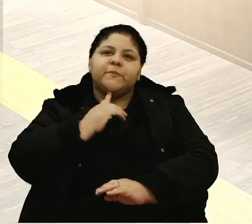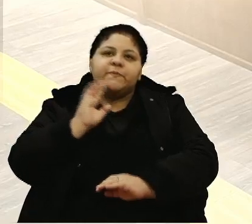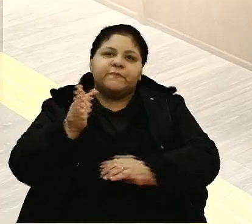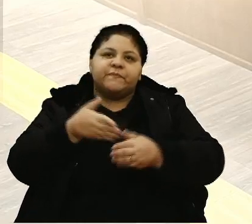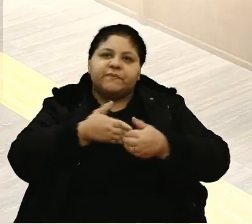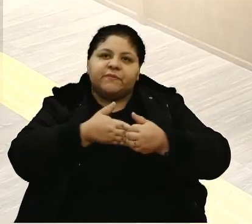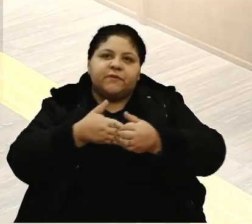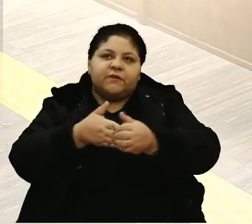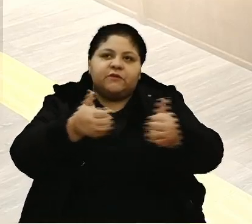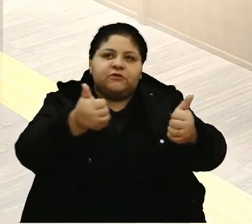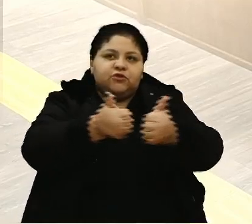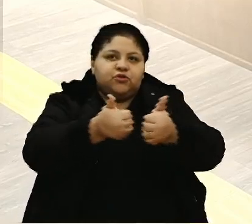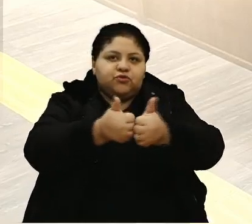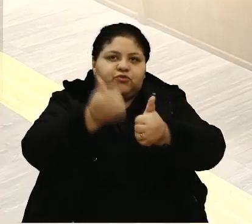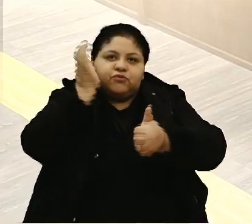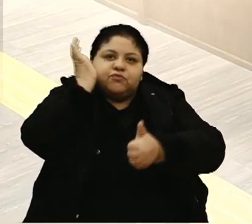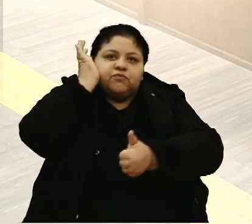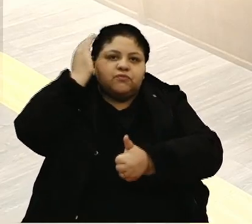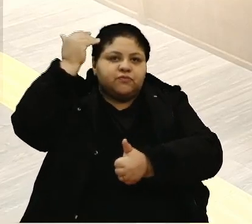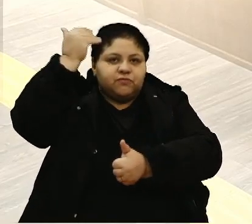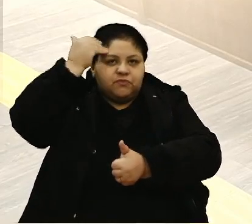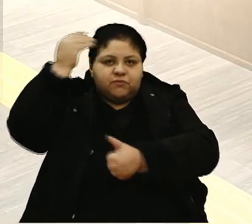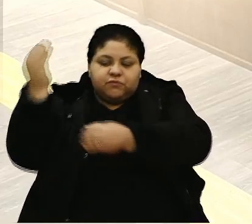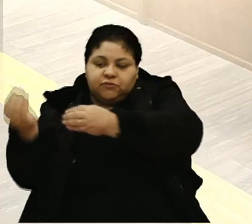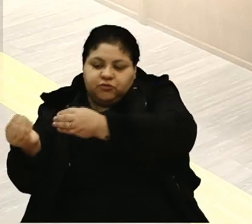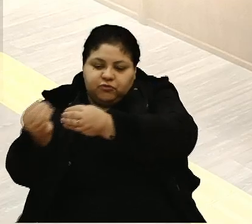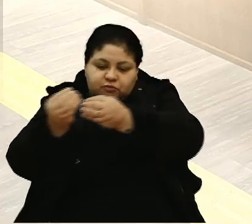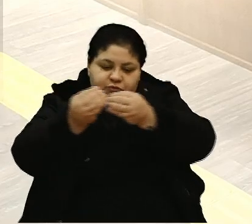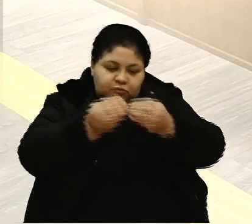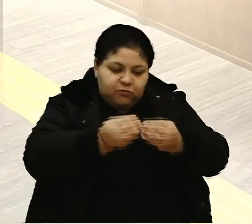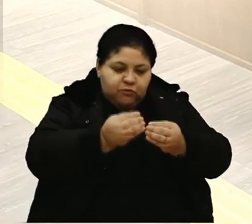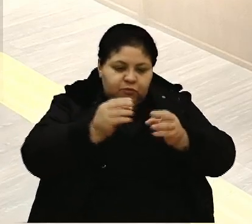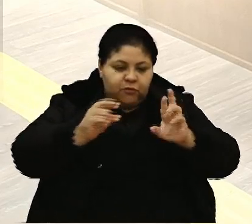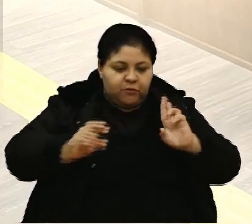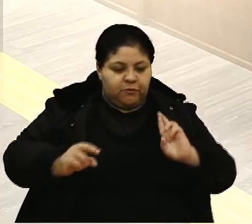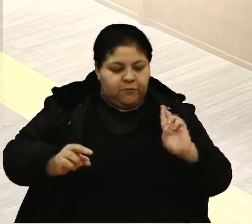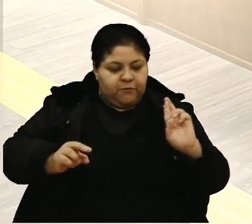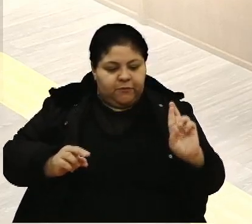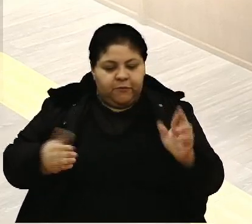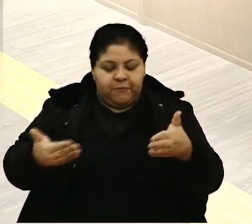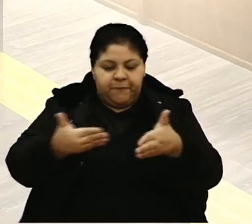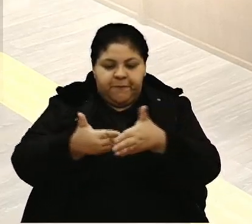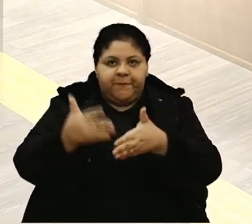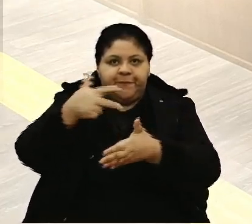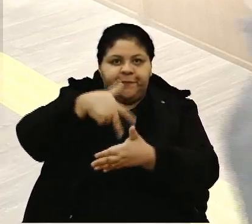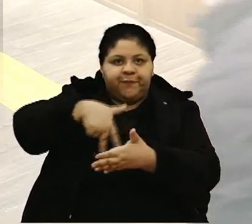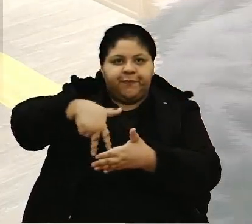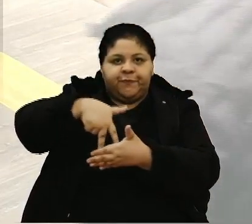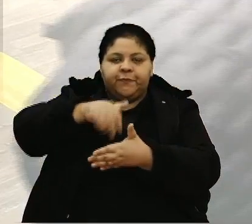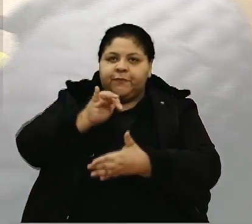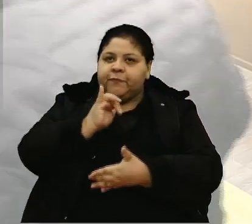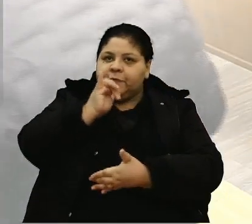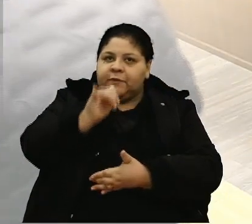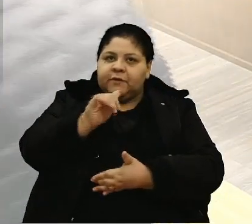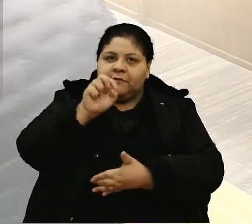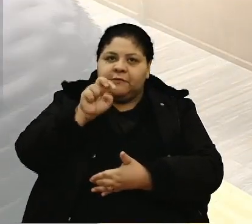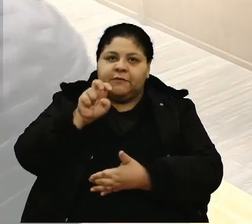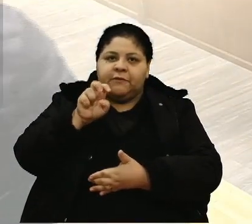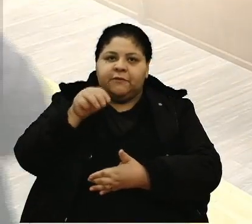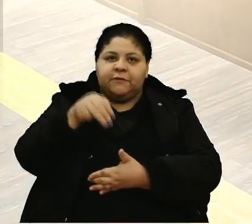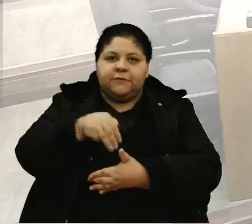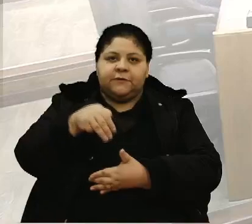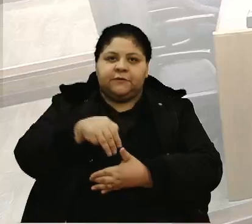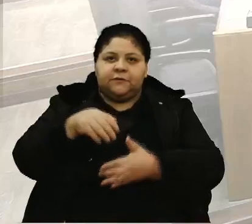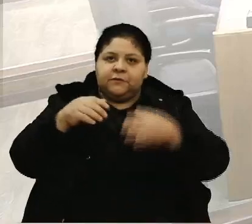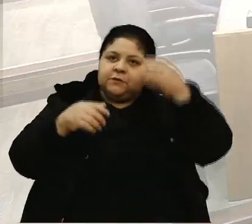acompanhado pelo vereador Felipe Grêmio-Maier, então, que traga um representante do Colégio Poliuni até a tribuna para manifestação pelo tempo de até 5